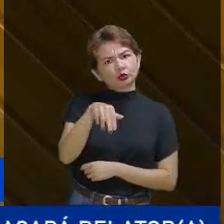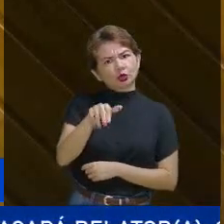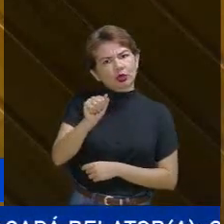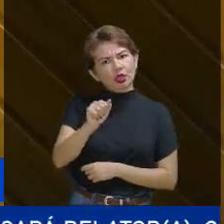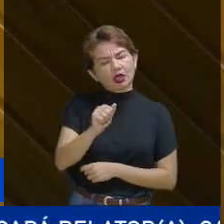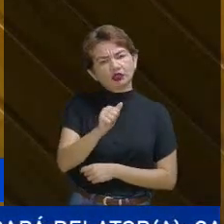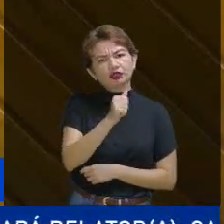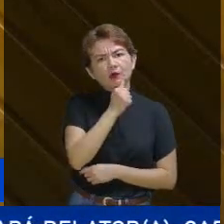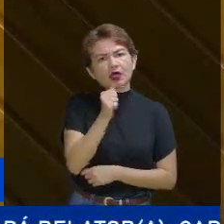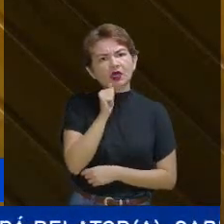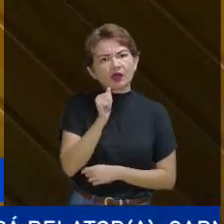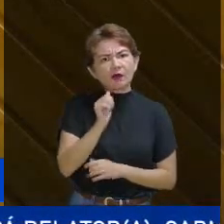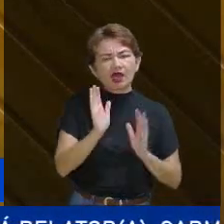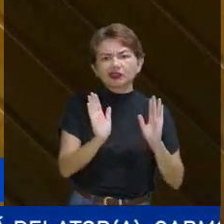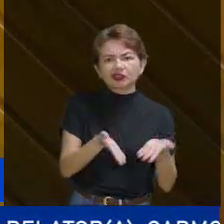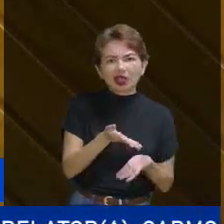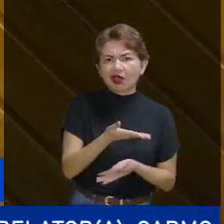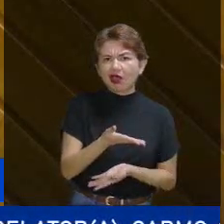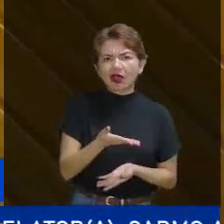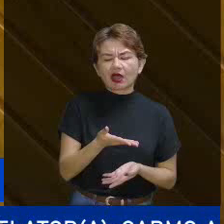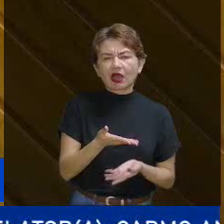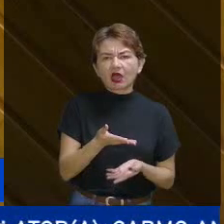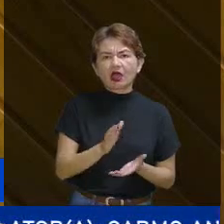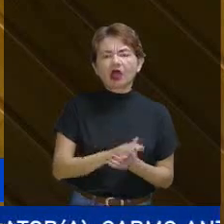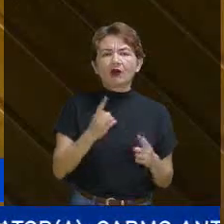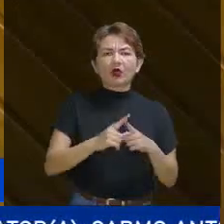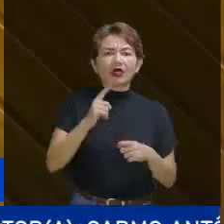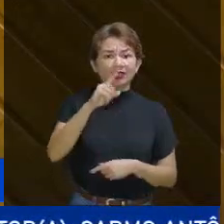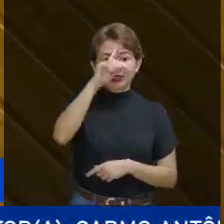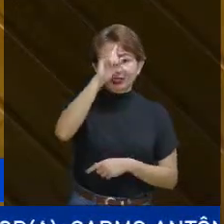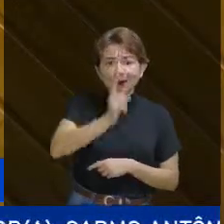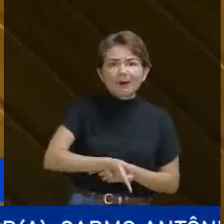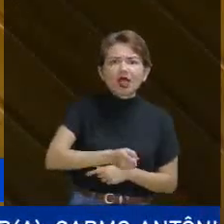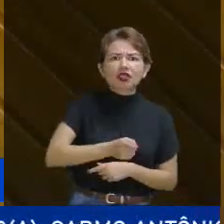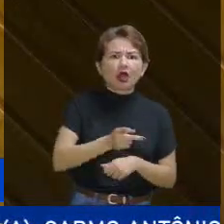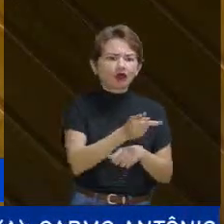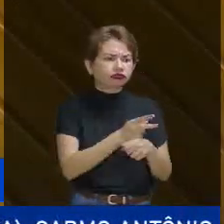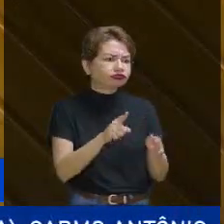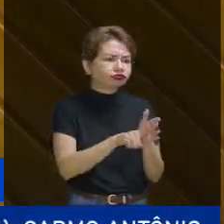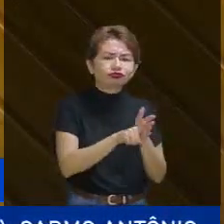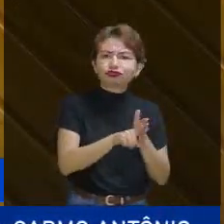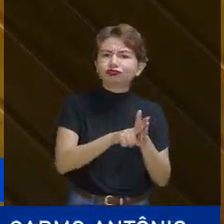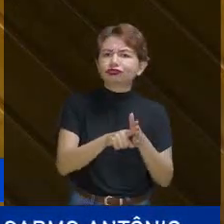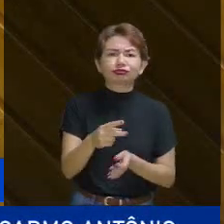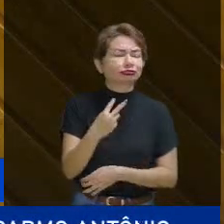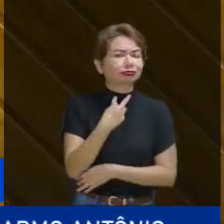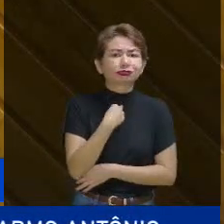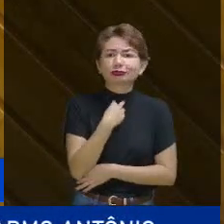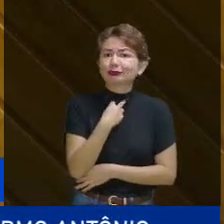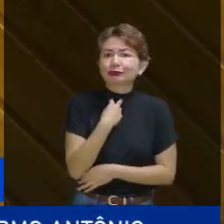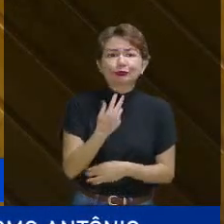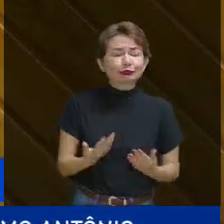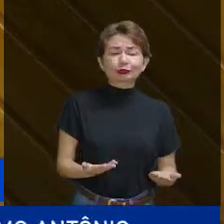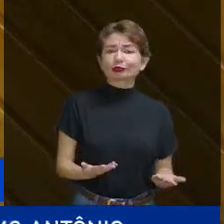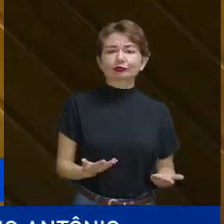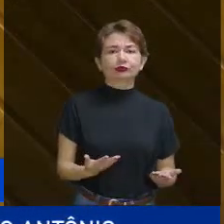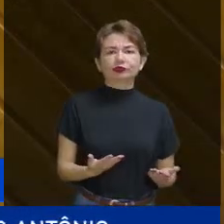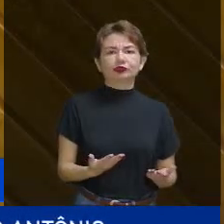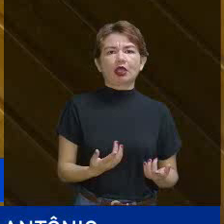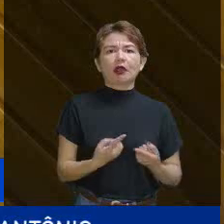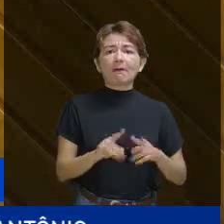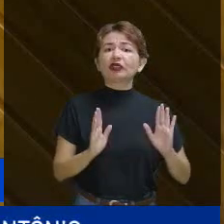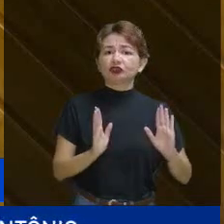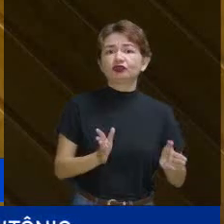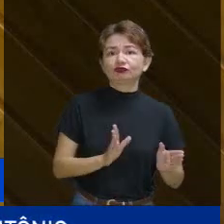Macapá, e ele já está viciado com a busca e apreensão que ele mesmo deferiu quando não deveria mais ter feito. Já